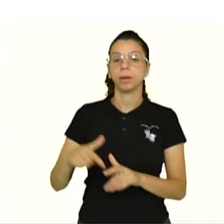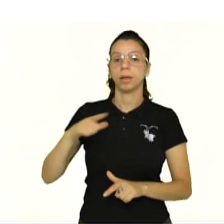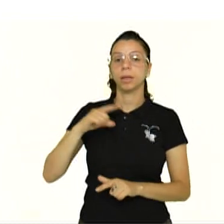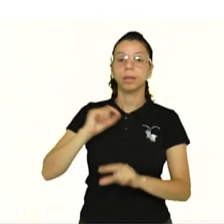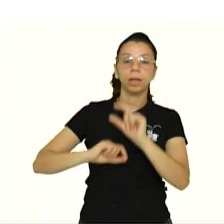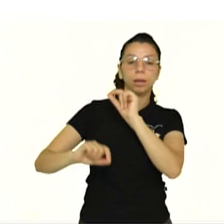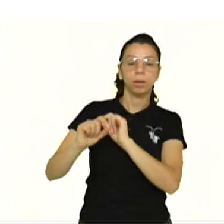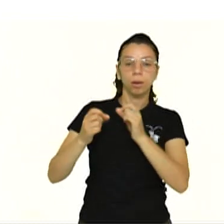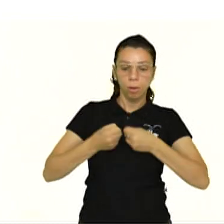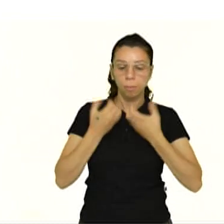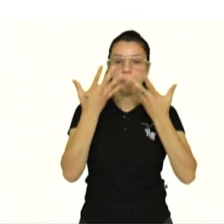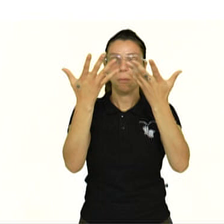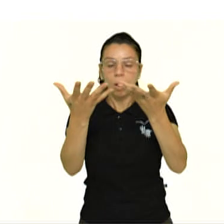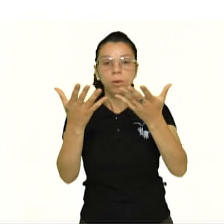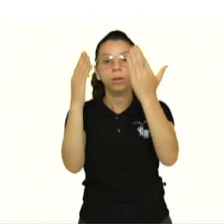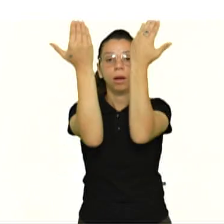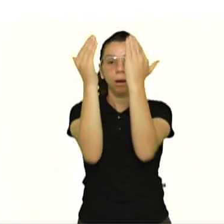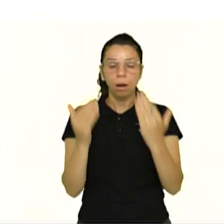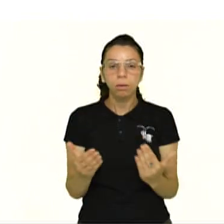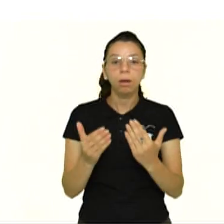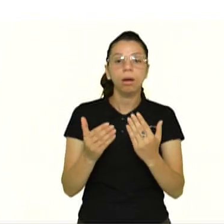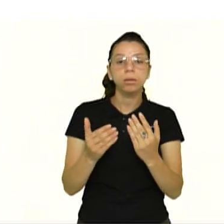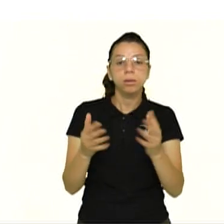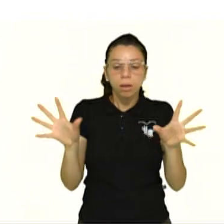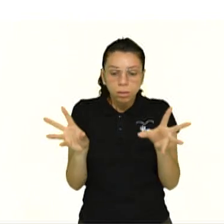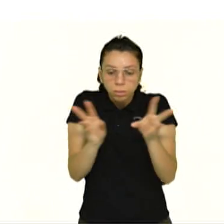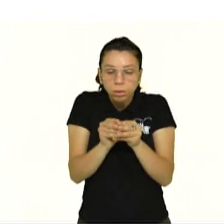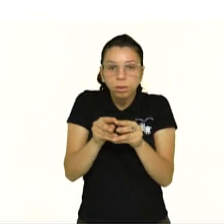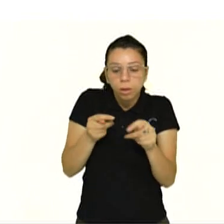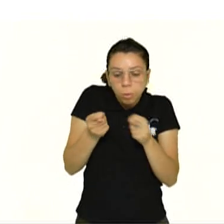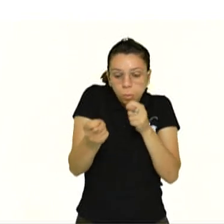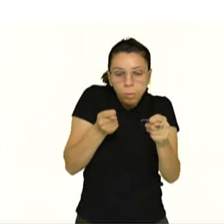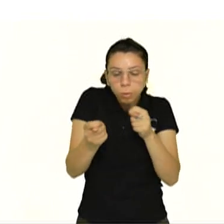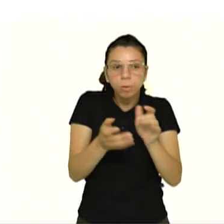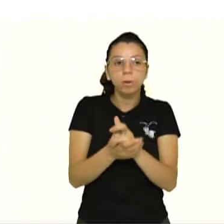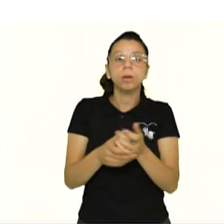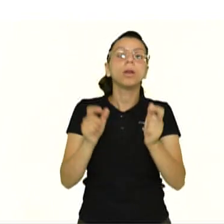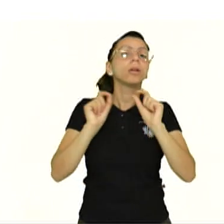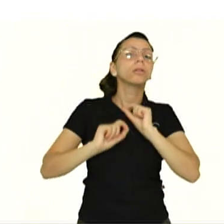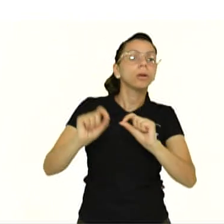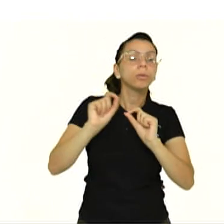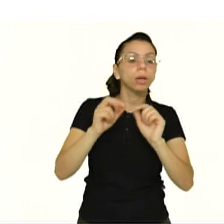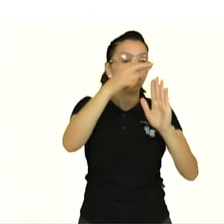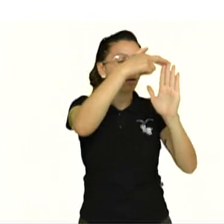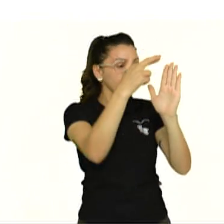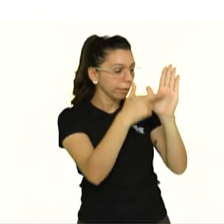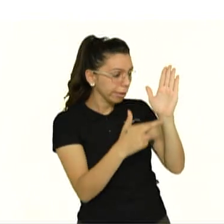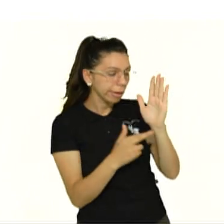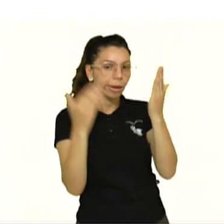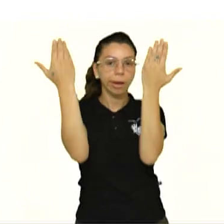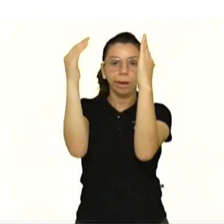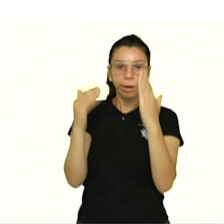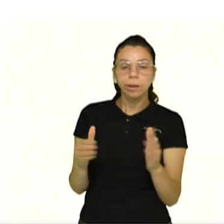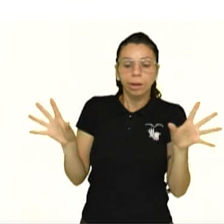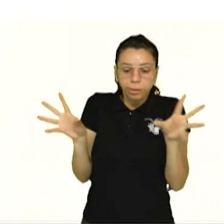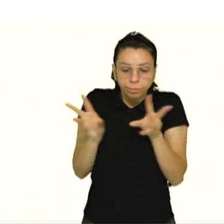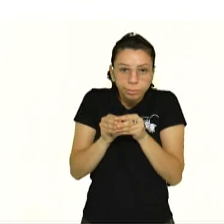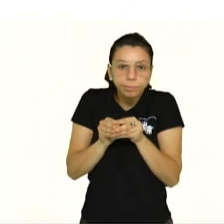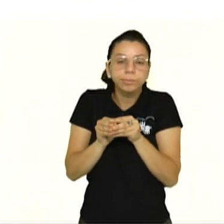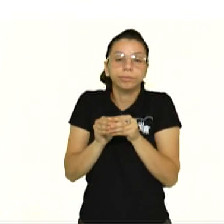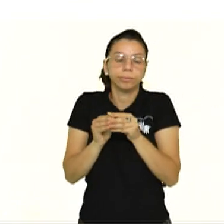síntese, controle. Assinale a alternativa que contenha corretamente a descrição das regras de análise e síntese.